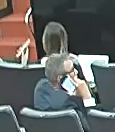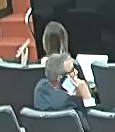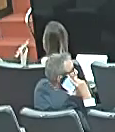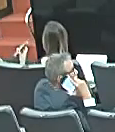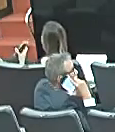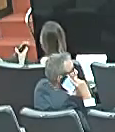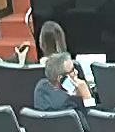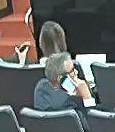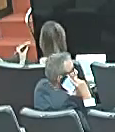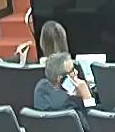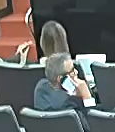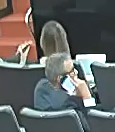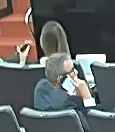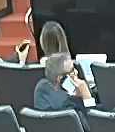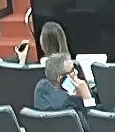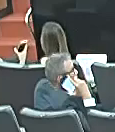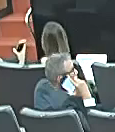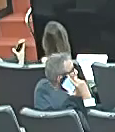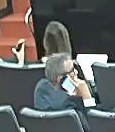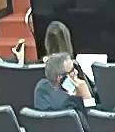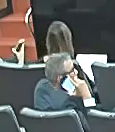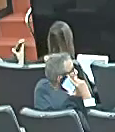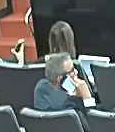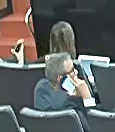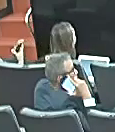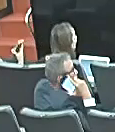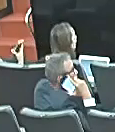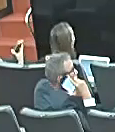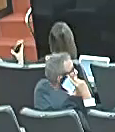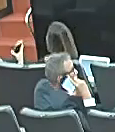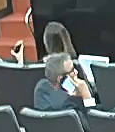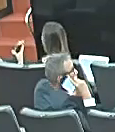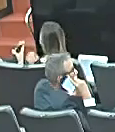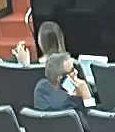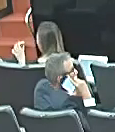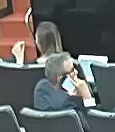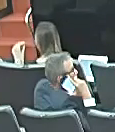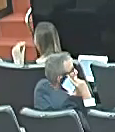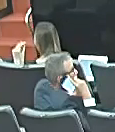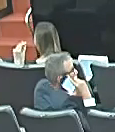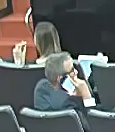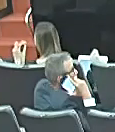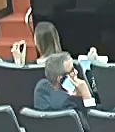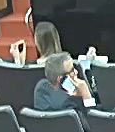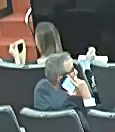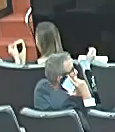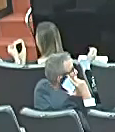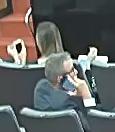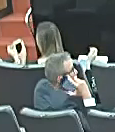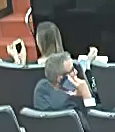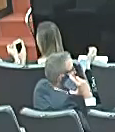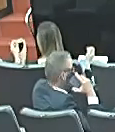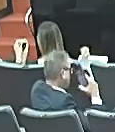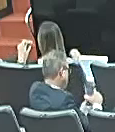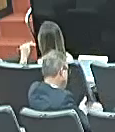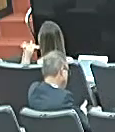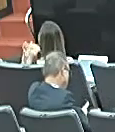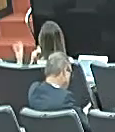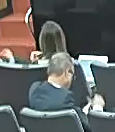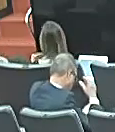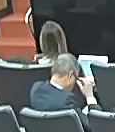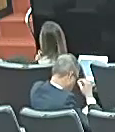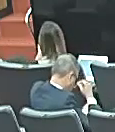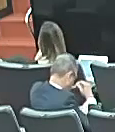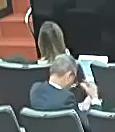possa fazer as últimas discussões que assim que chegar temos que fazer outro dias com certeza a gente vai propor na comissão de